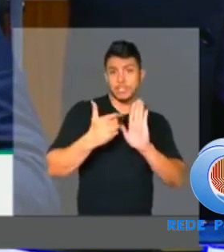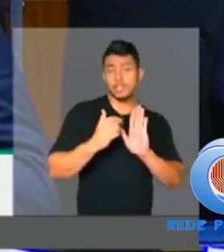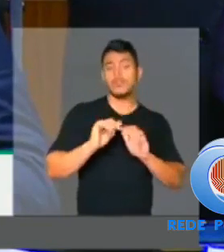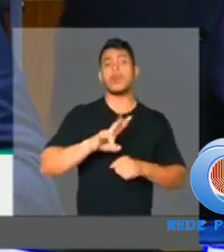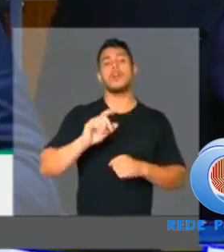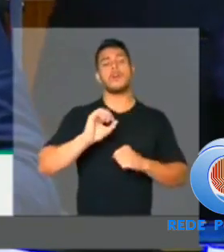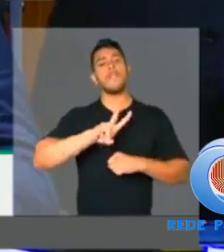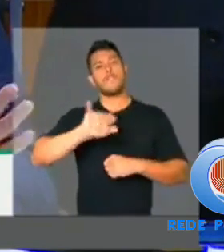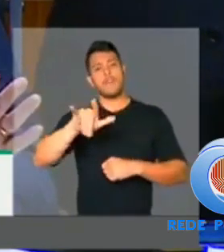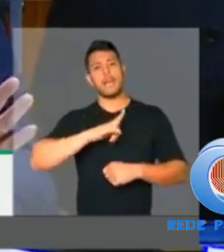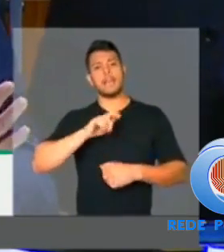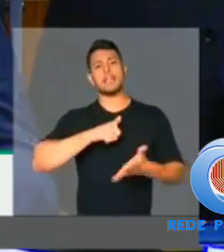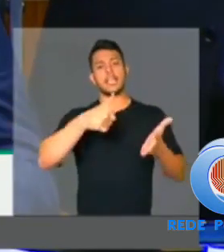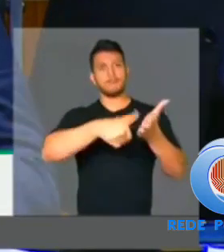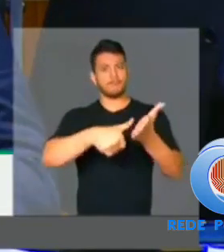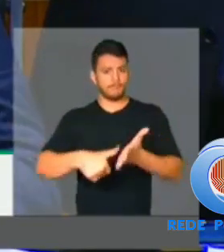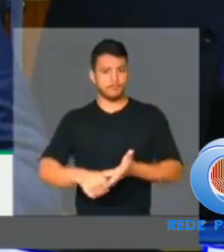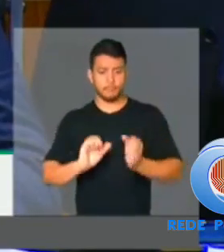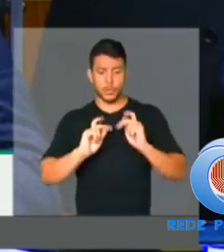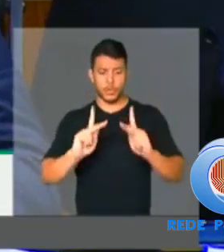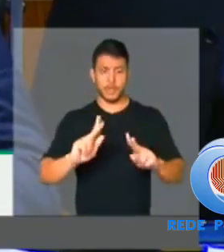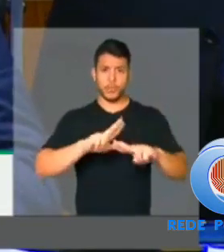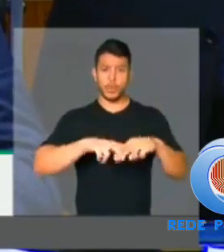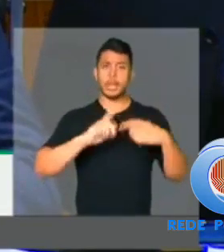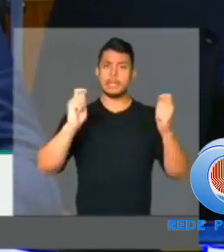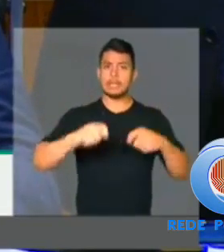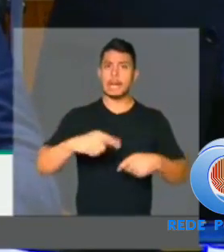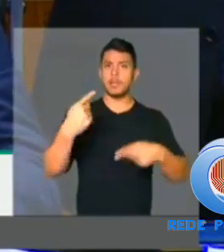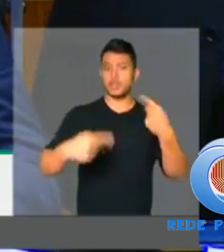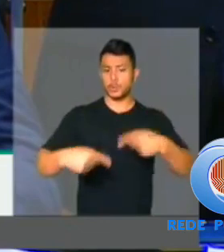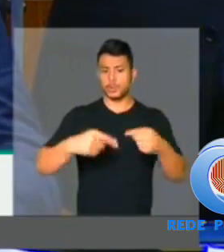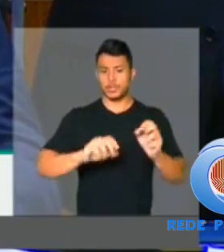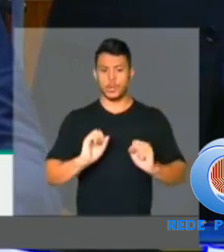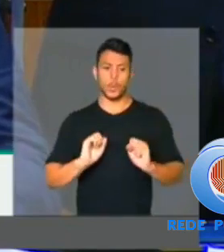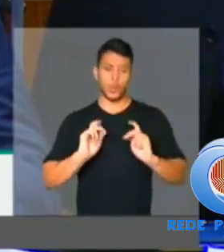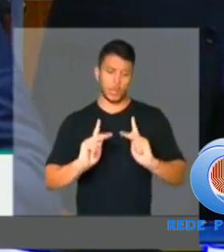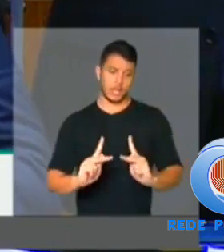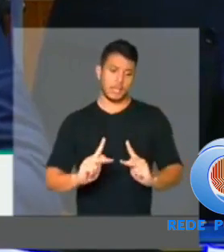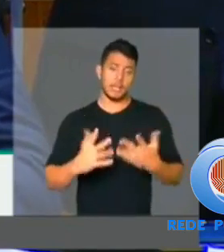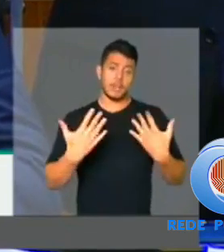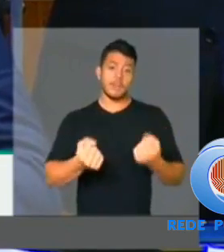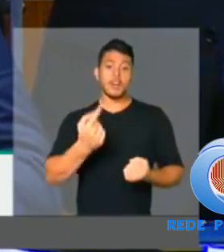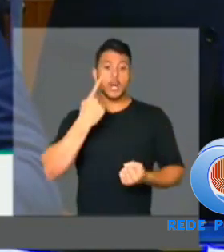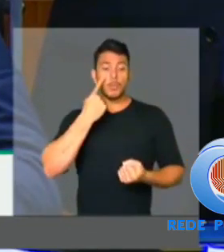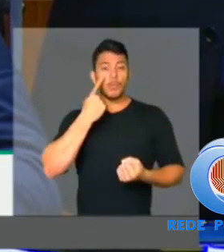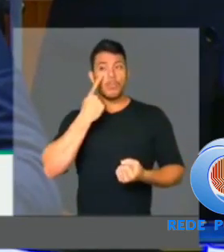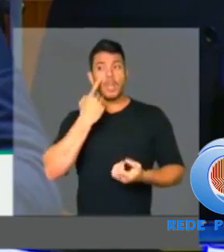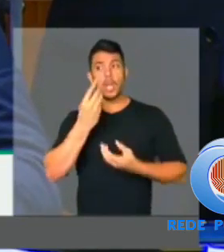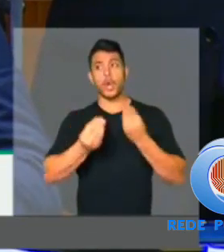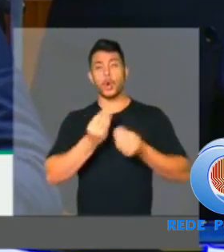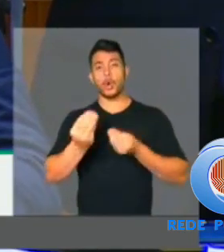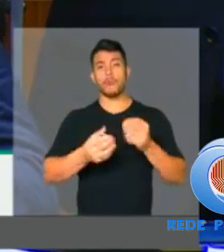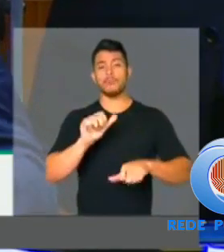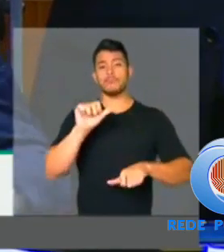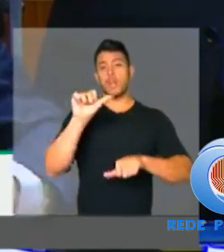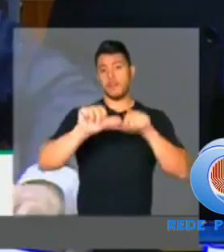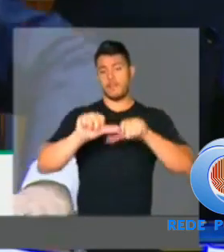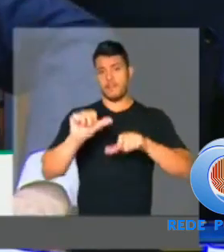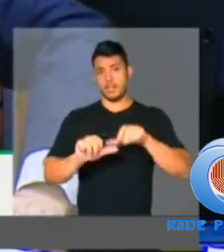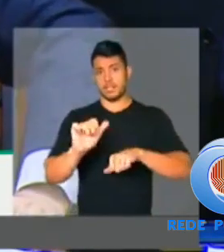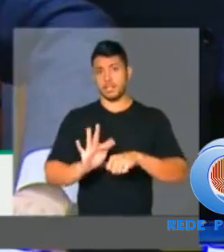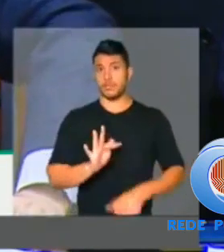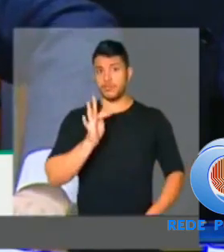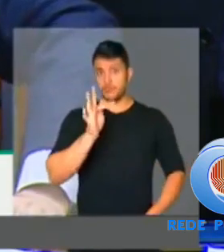pode apresentar em relação a esse tema e aí fica justo o resultado. Quem ganhar, quem tiver votos, mantém ou retira o